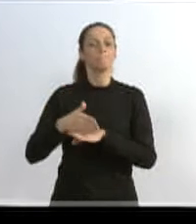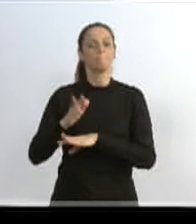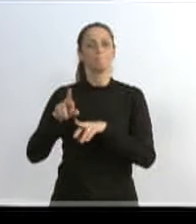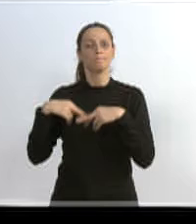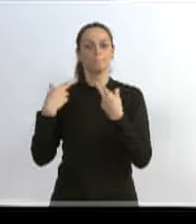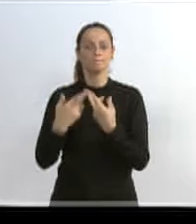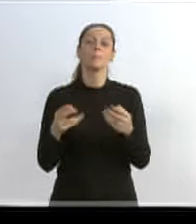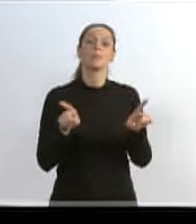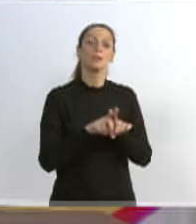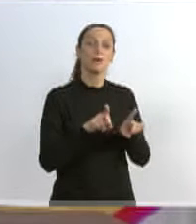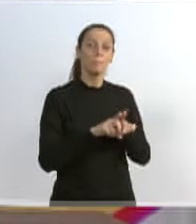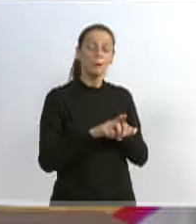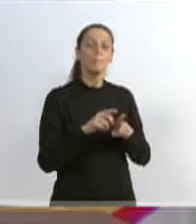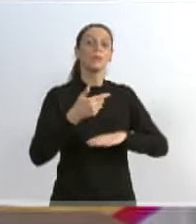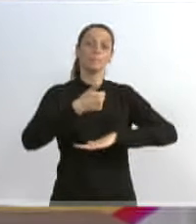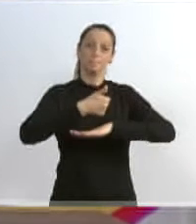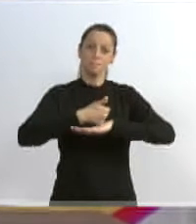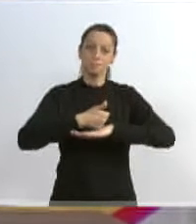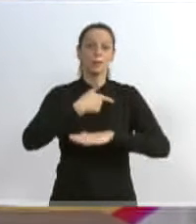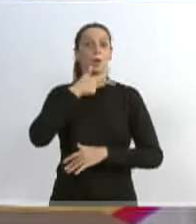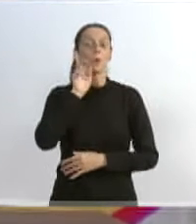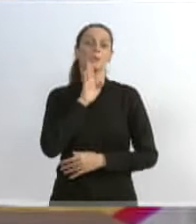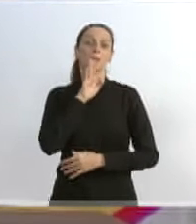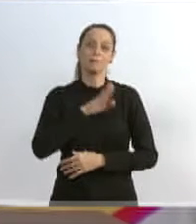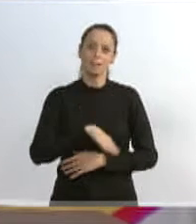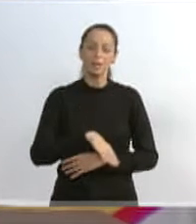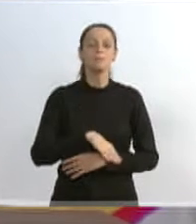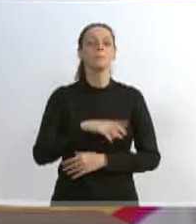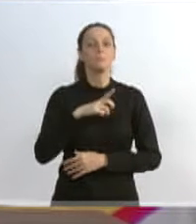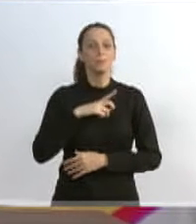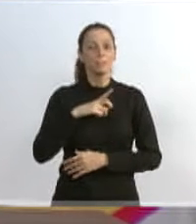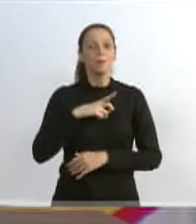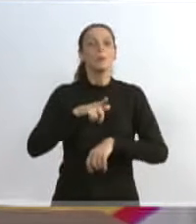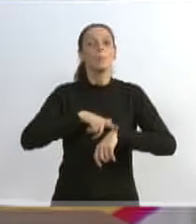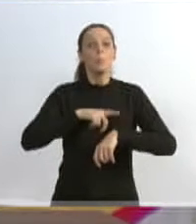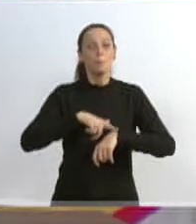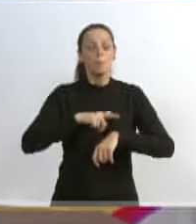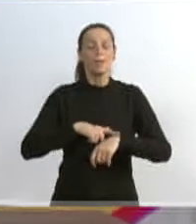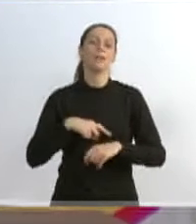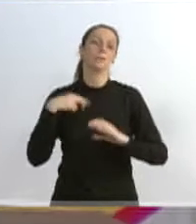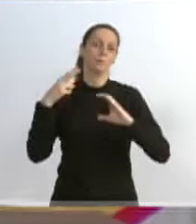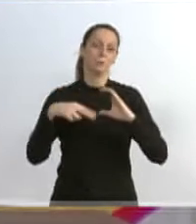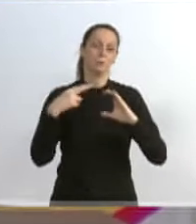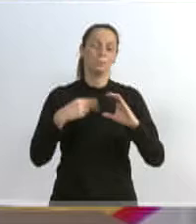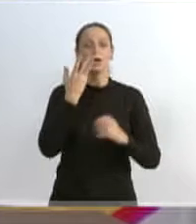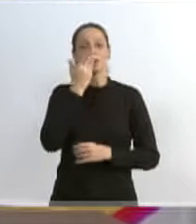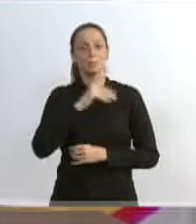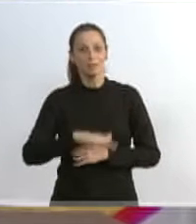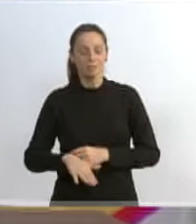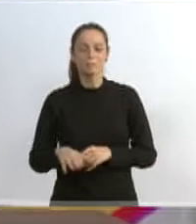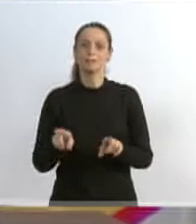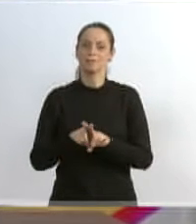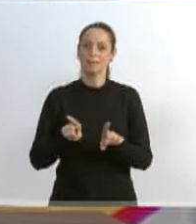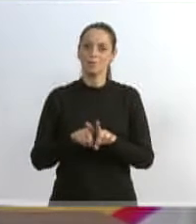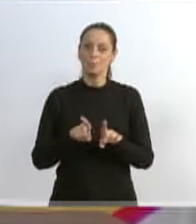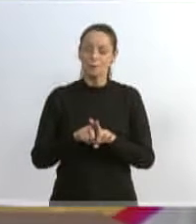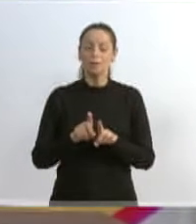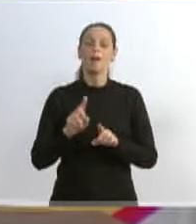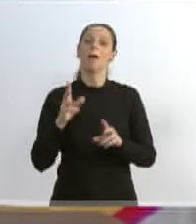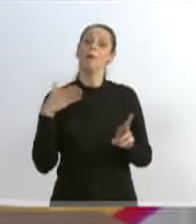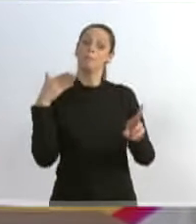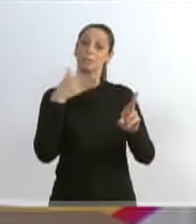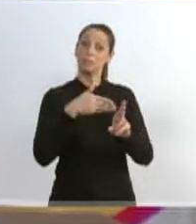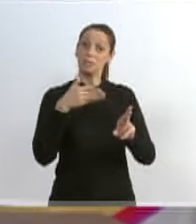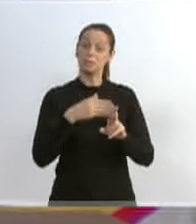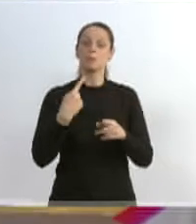esteve também na escola adelaide stark onde à tarde acompanhando a sessão itinerante da câmara mirim esse projeto que é referência em nosso estado e até para o país ajudando na